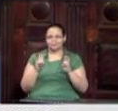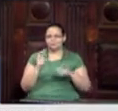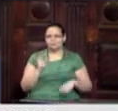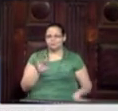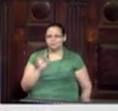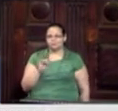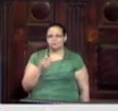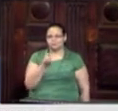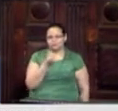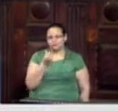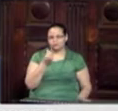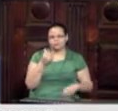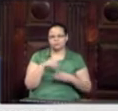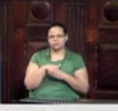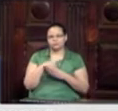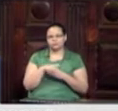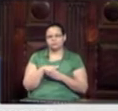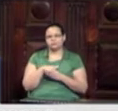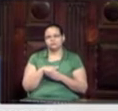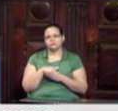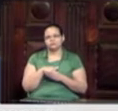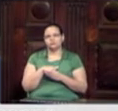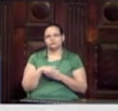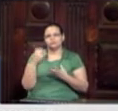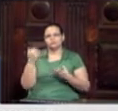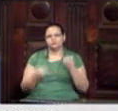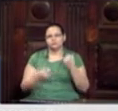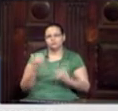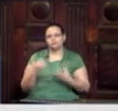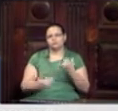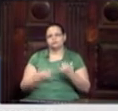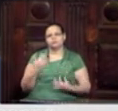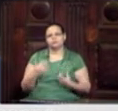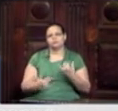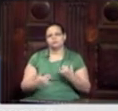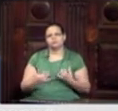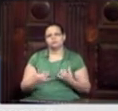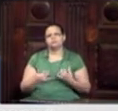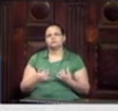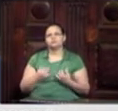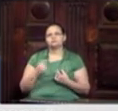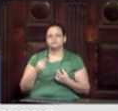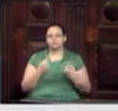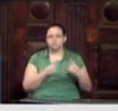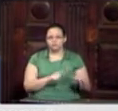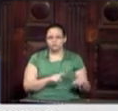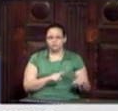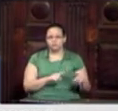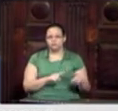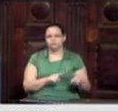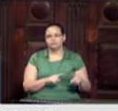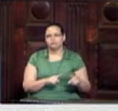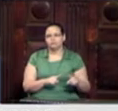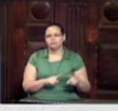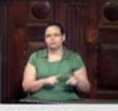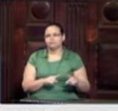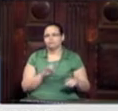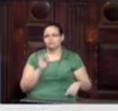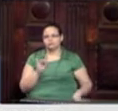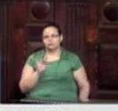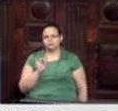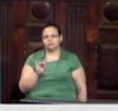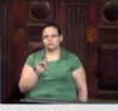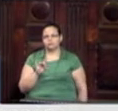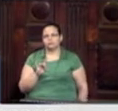com 6 votos, para definir um espectro de oposição só para